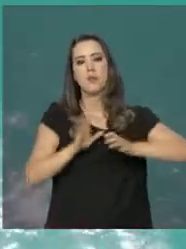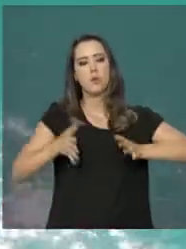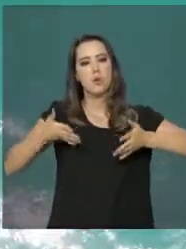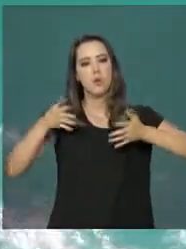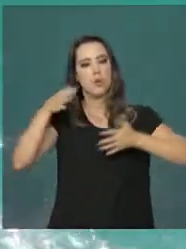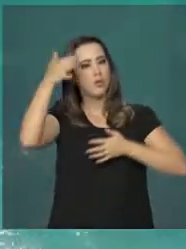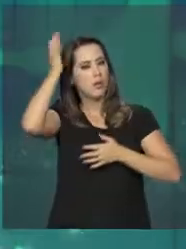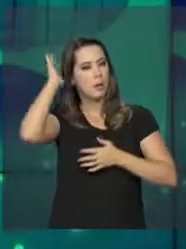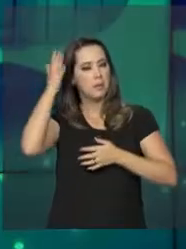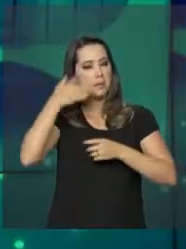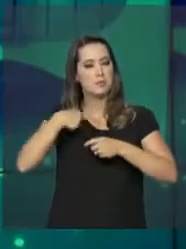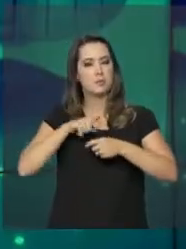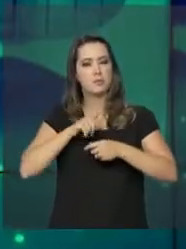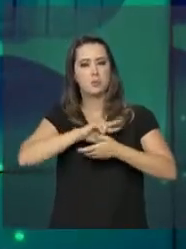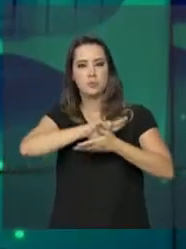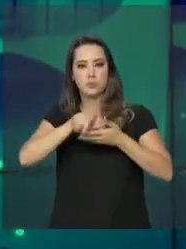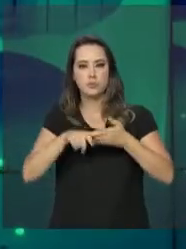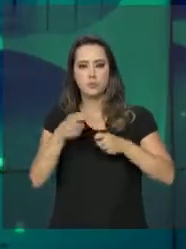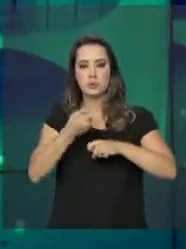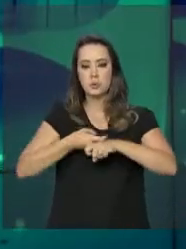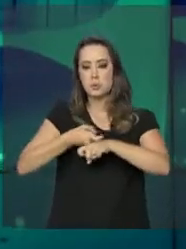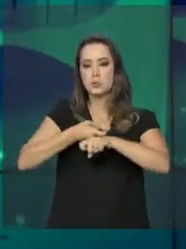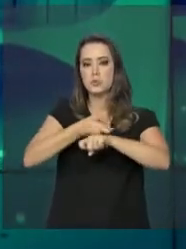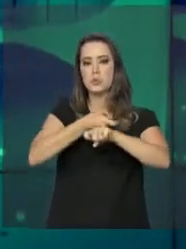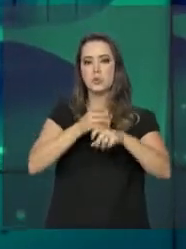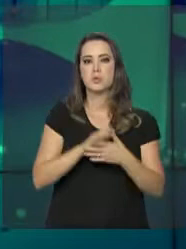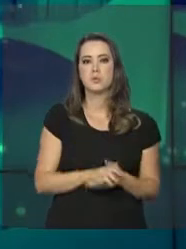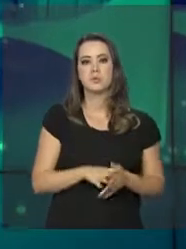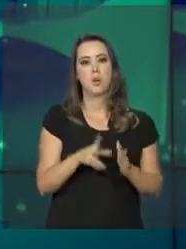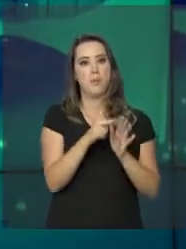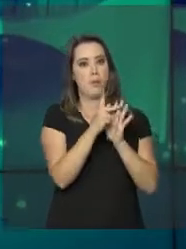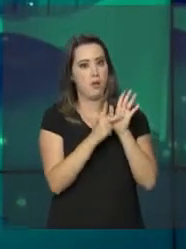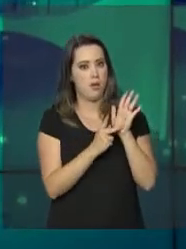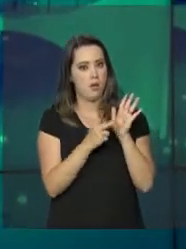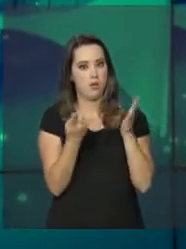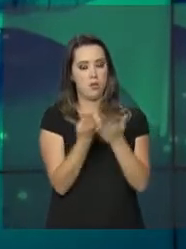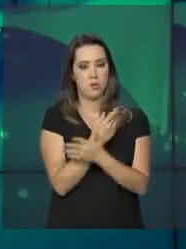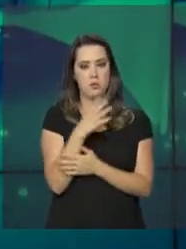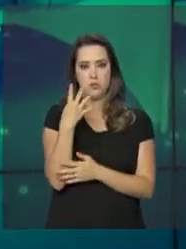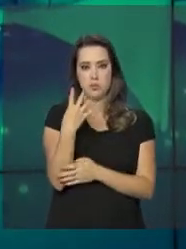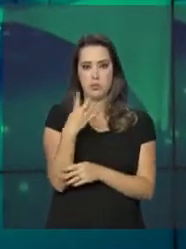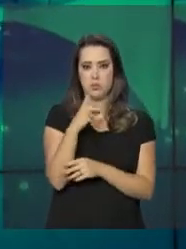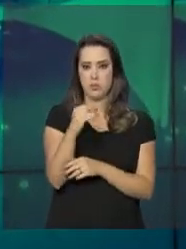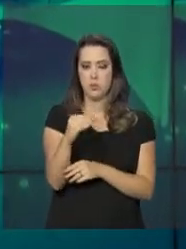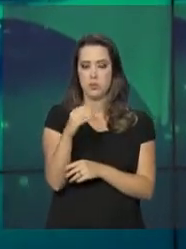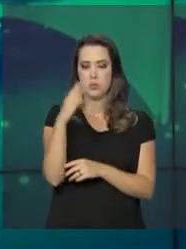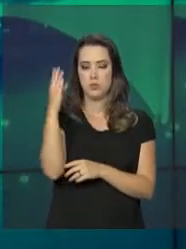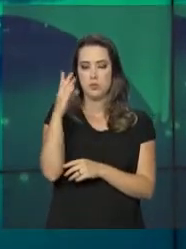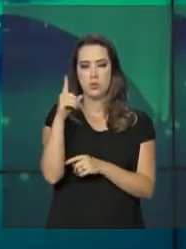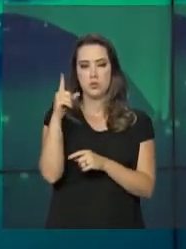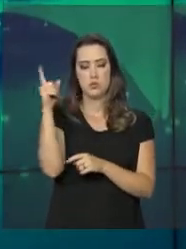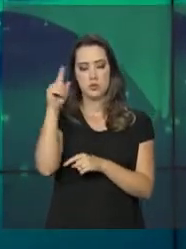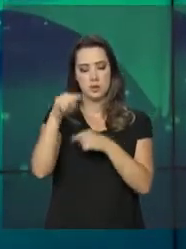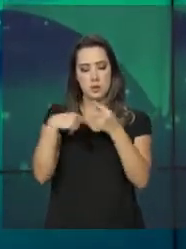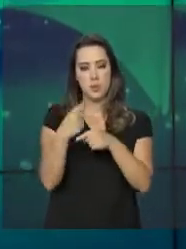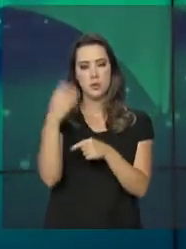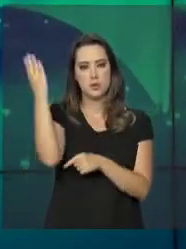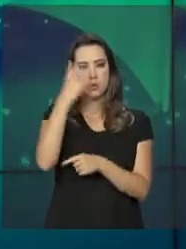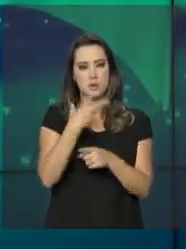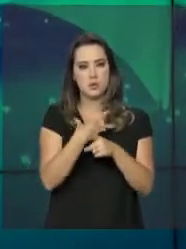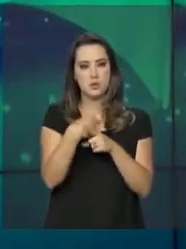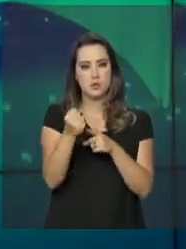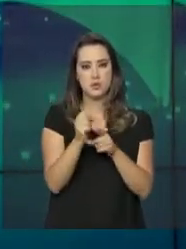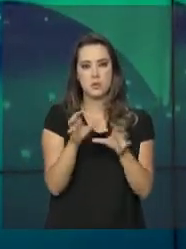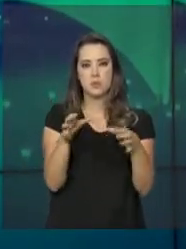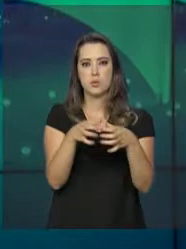da cabeça a assinatura da portaria ocorre quatro dias depois de uma vitória do brasil na comissão internacional da baleia